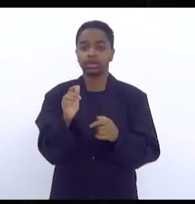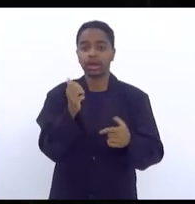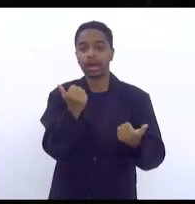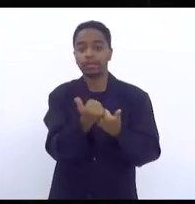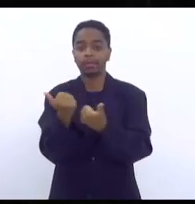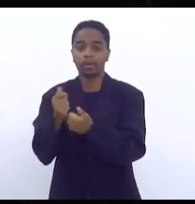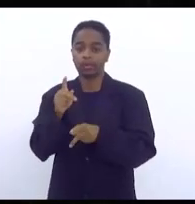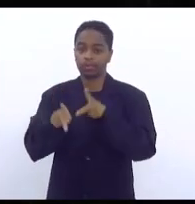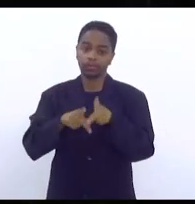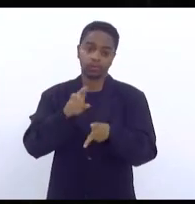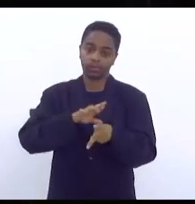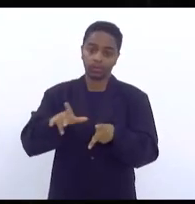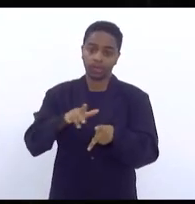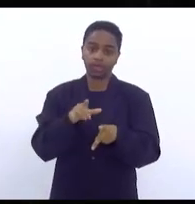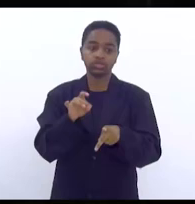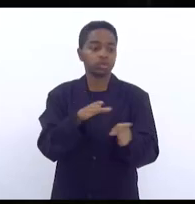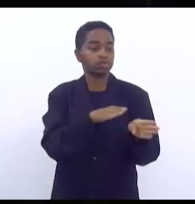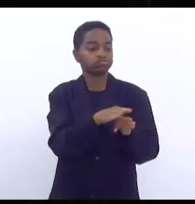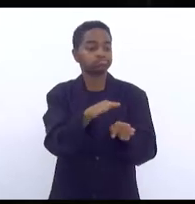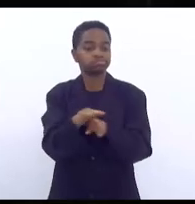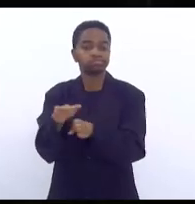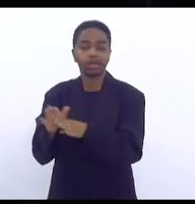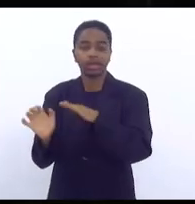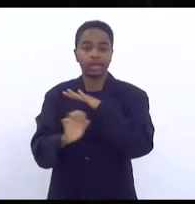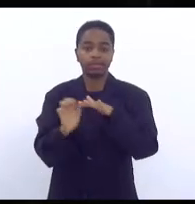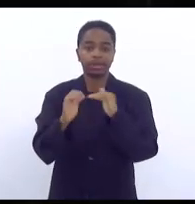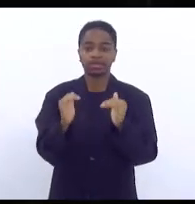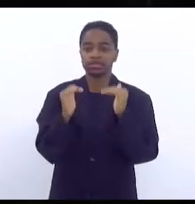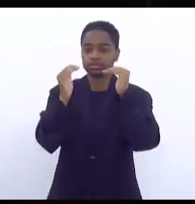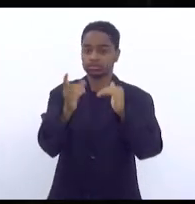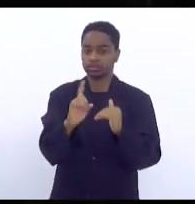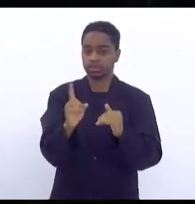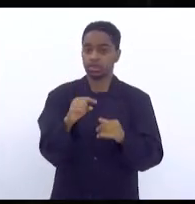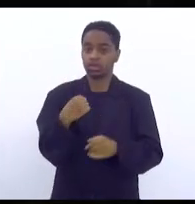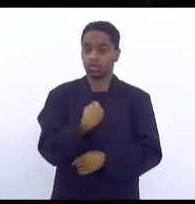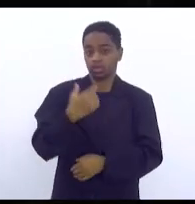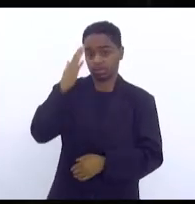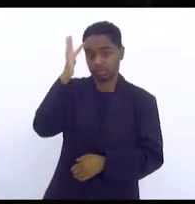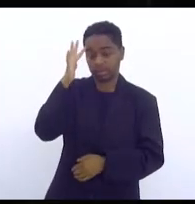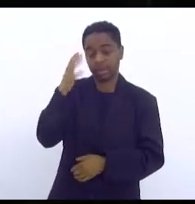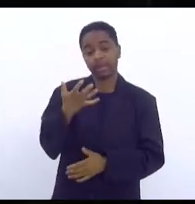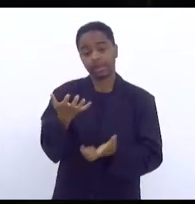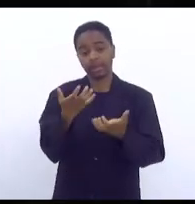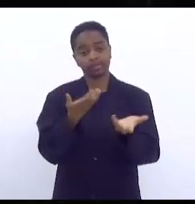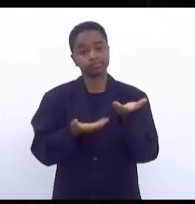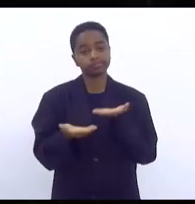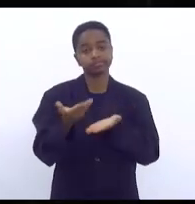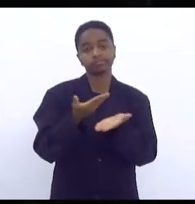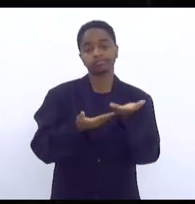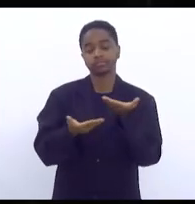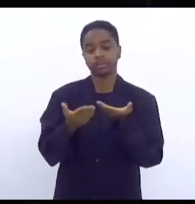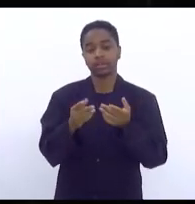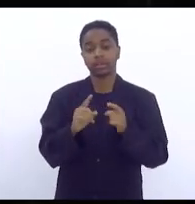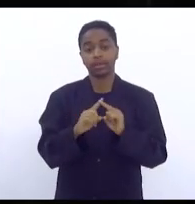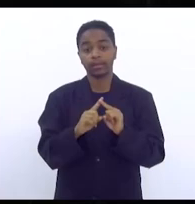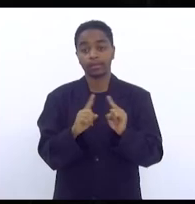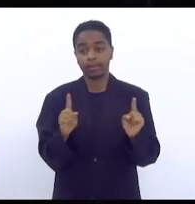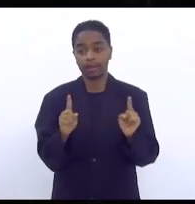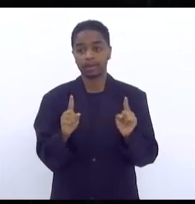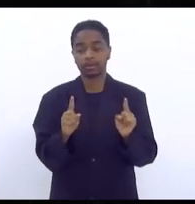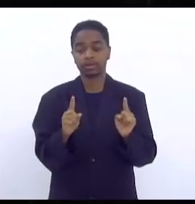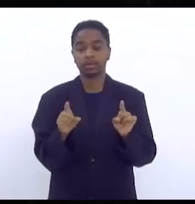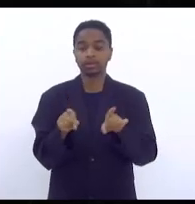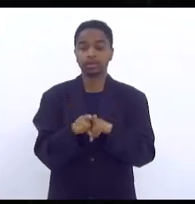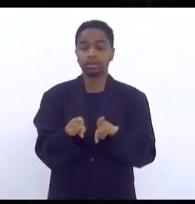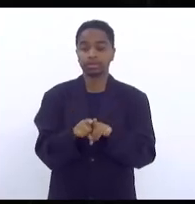não né paraa consultoria das empresas como a Suá disse essa essa é a nossa expectativa do Diálogo eh com tudo né me